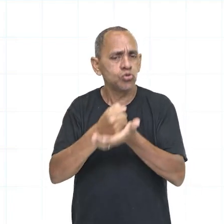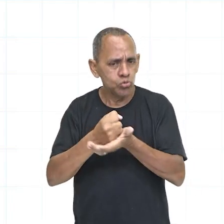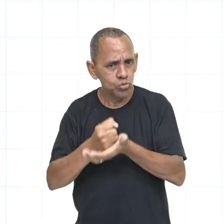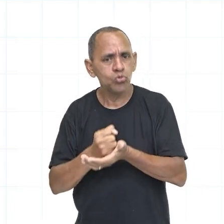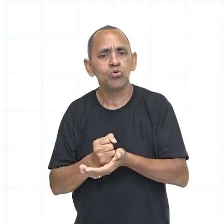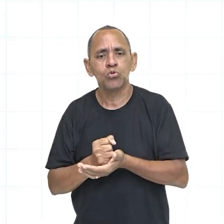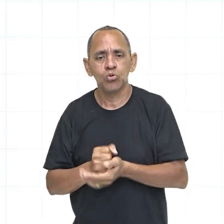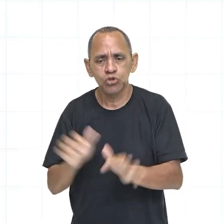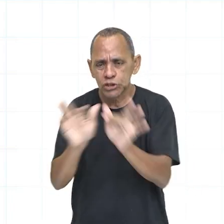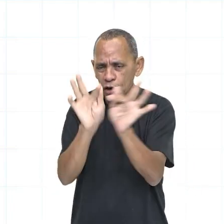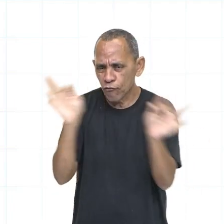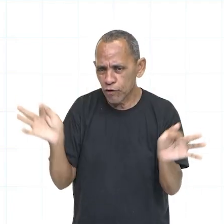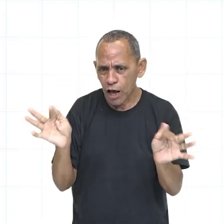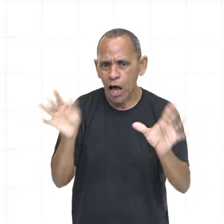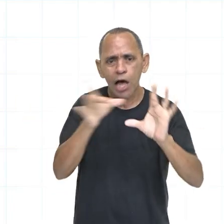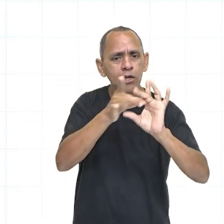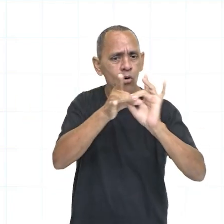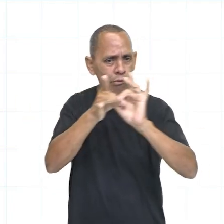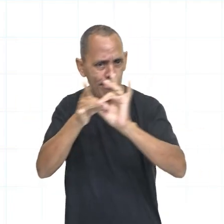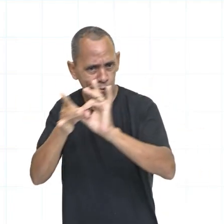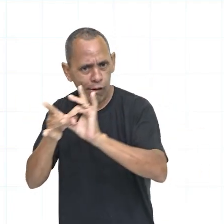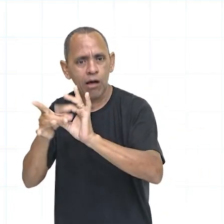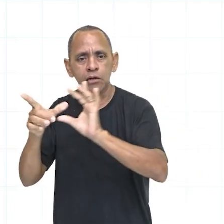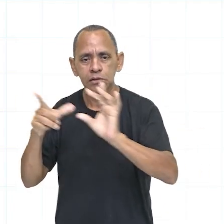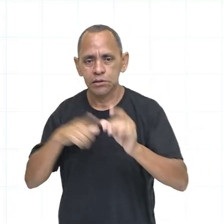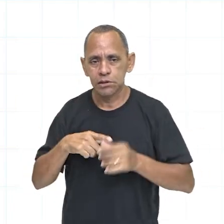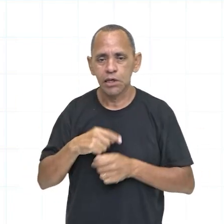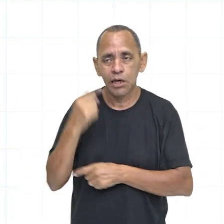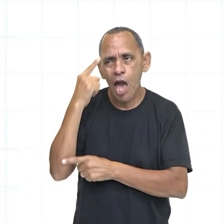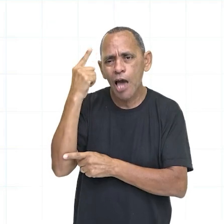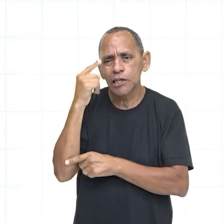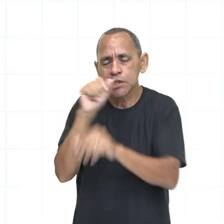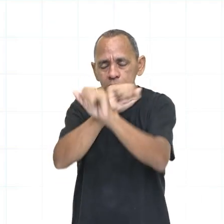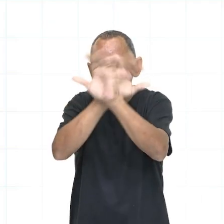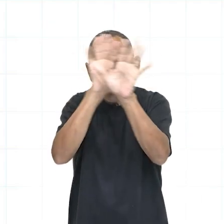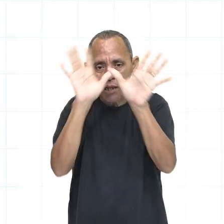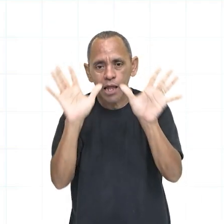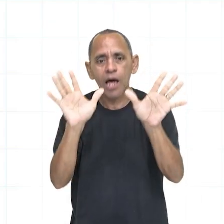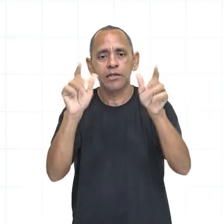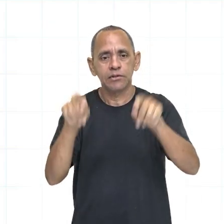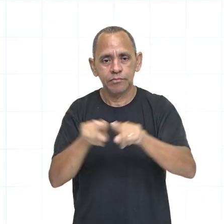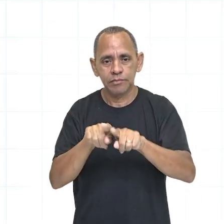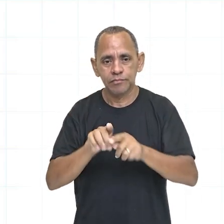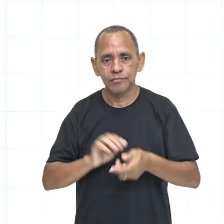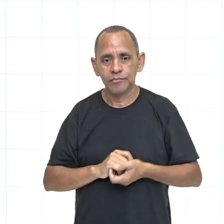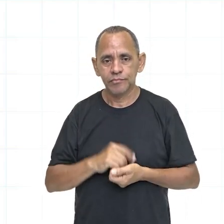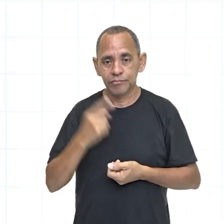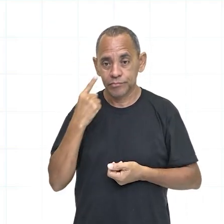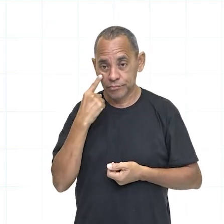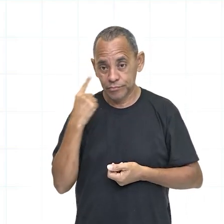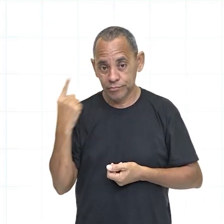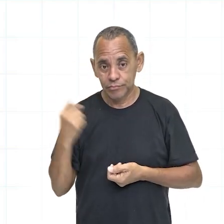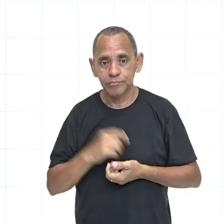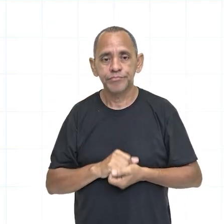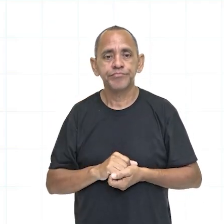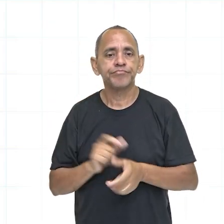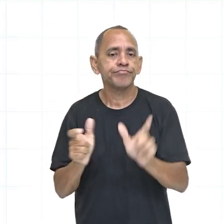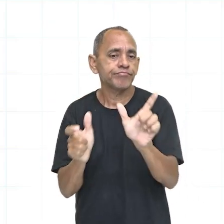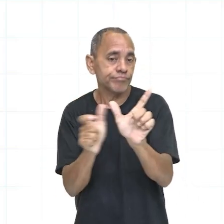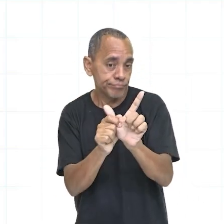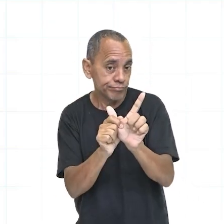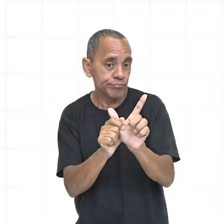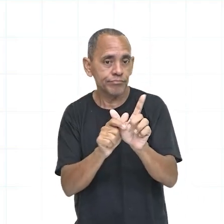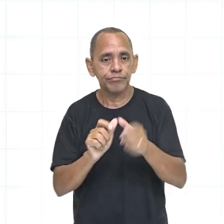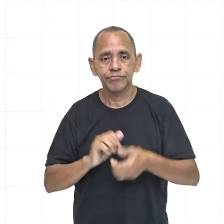e nossas ideias mais claras. Então, leiam com calma aí. O que são conjunções? São palavras que nós usamos